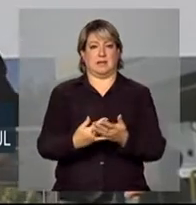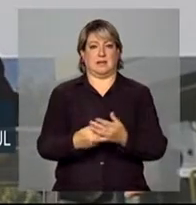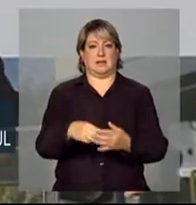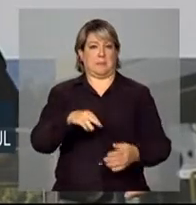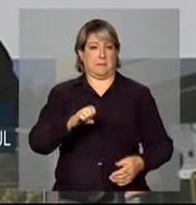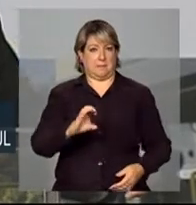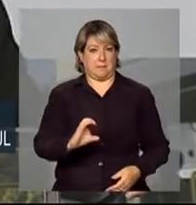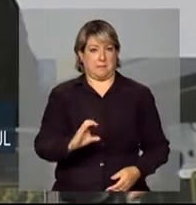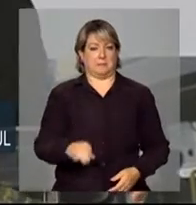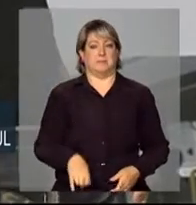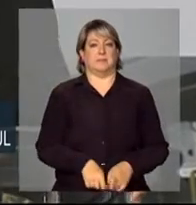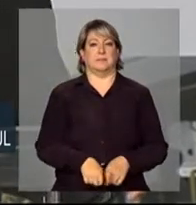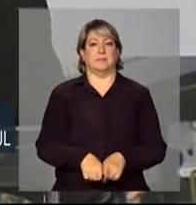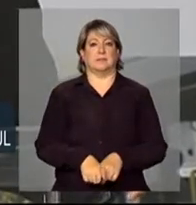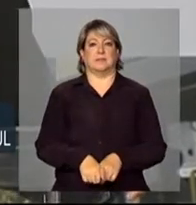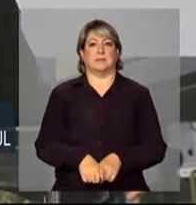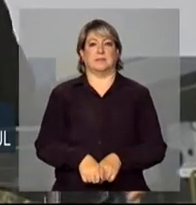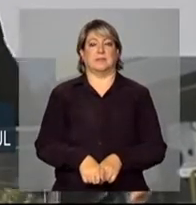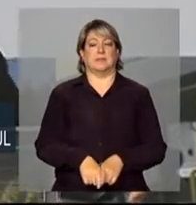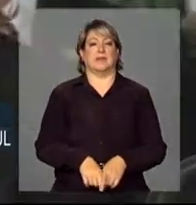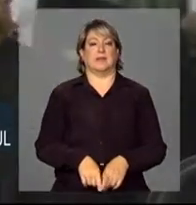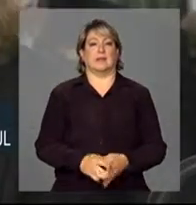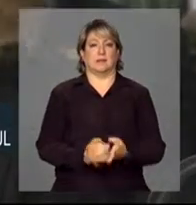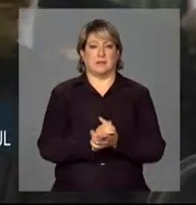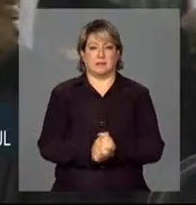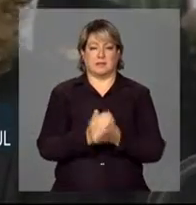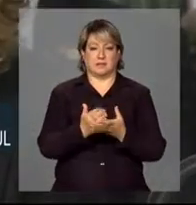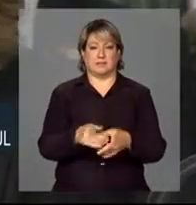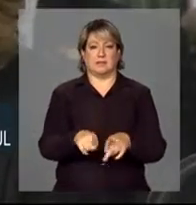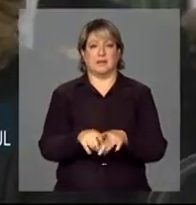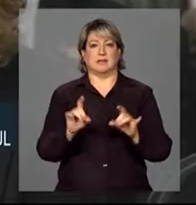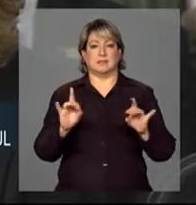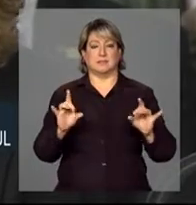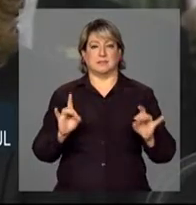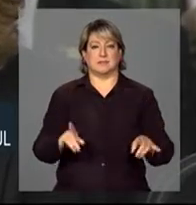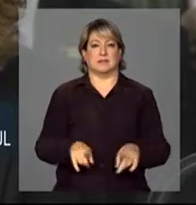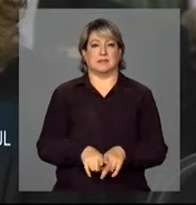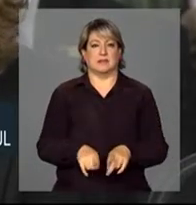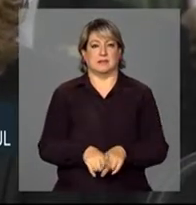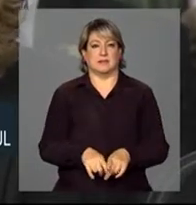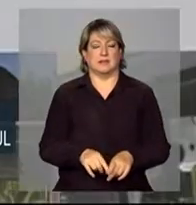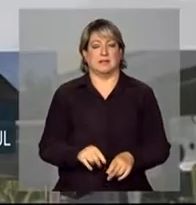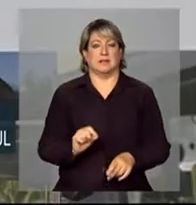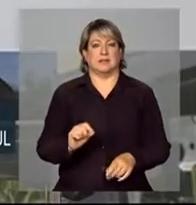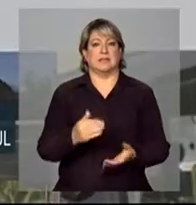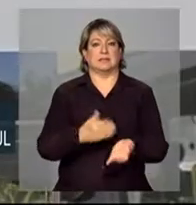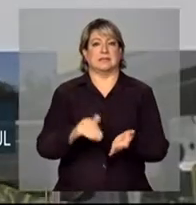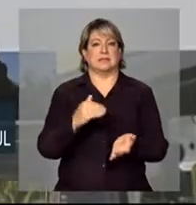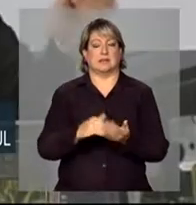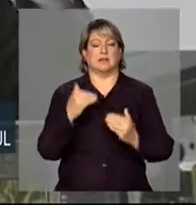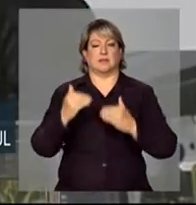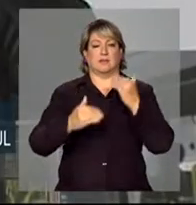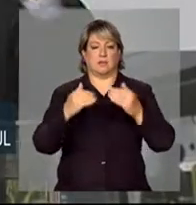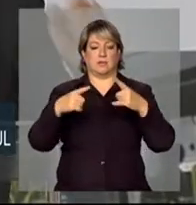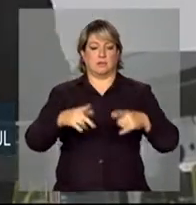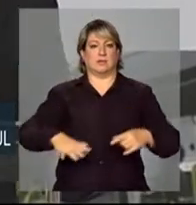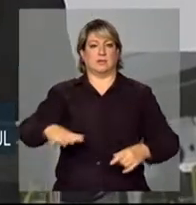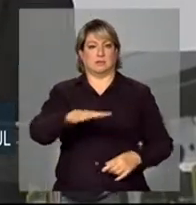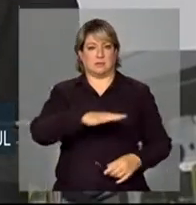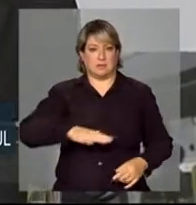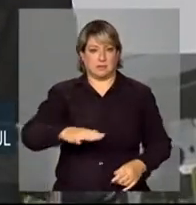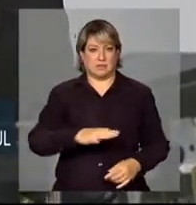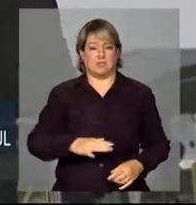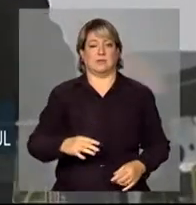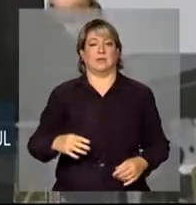Henrique Paim. Uma saudação especial também à secretária de Desenvolvimento Territorial do Ministério do